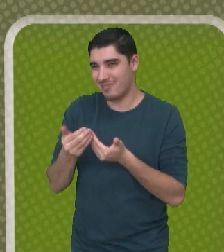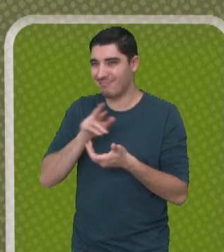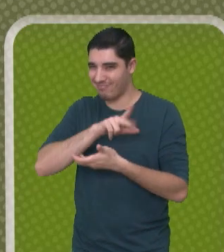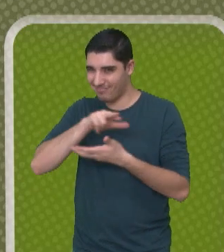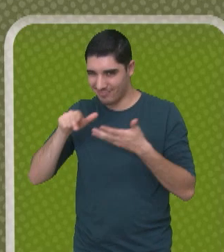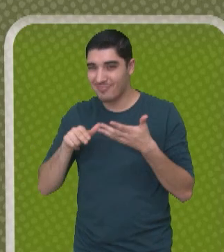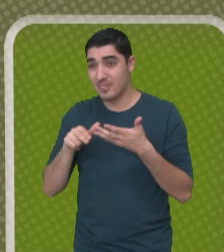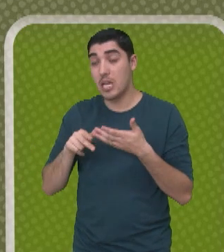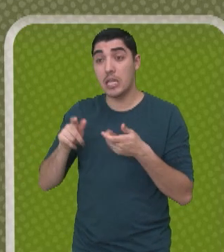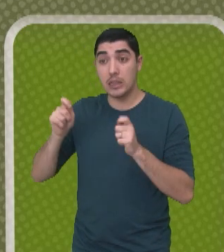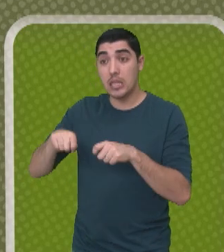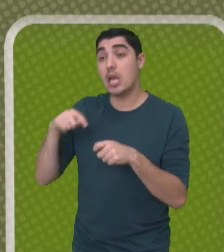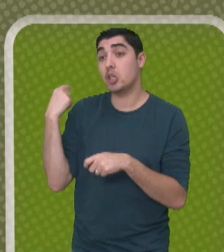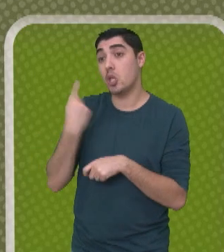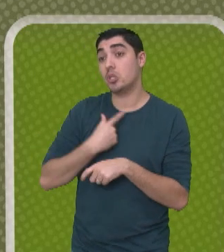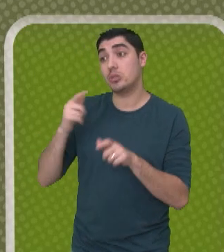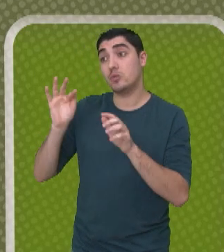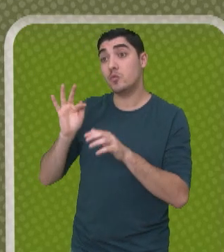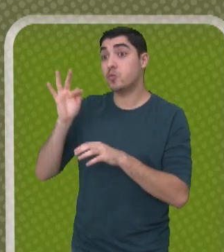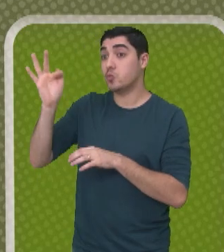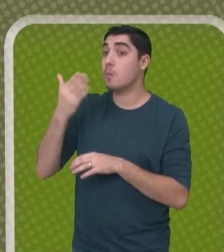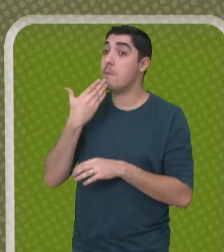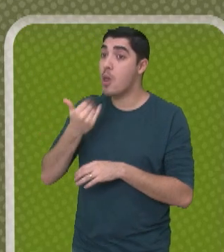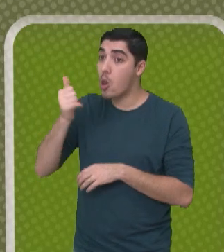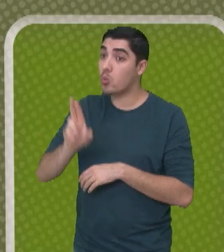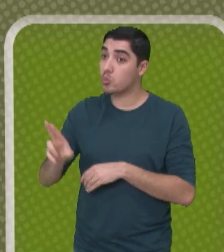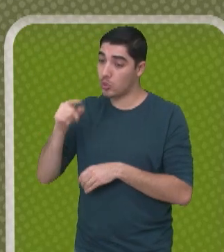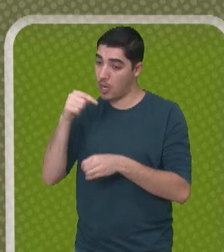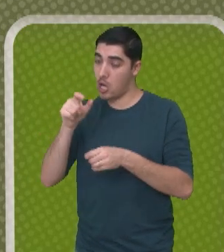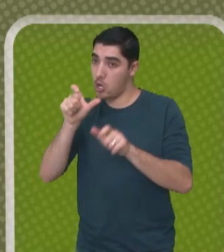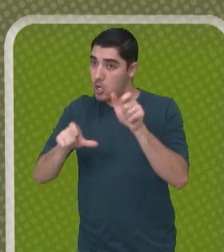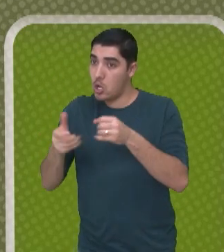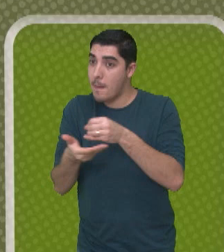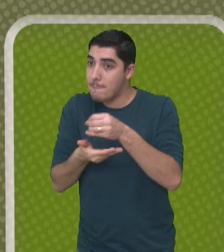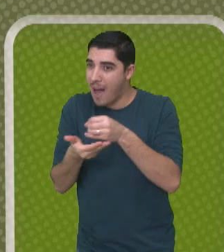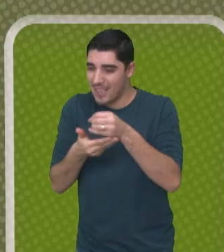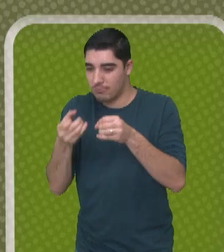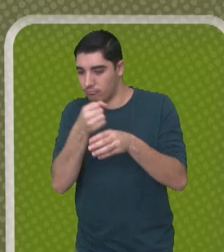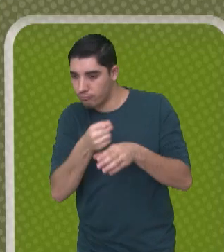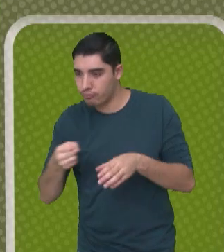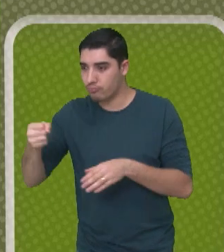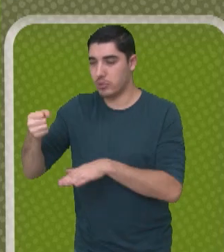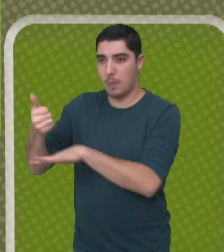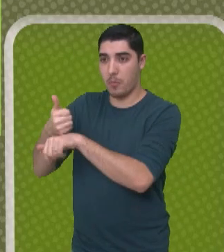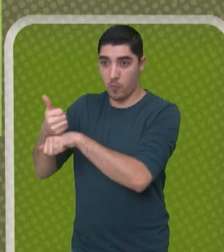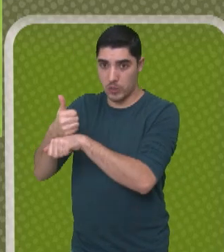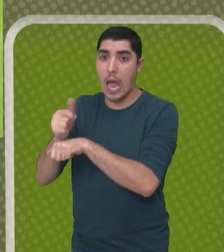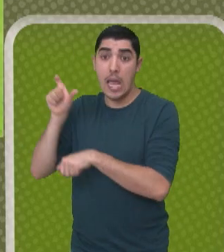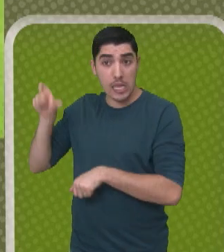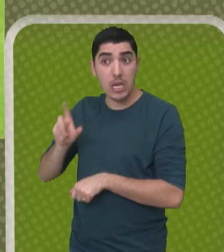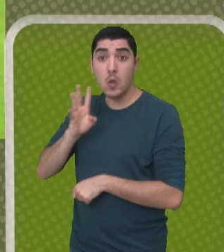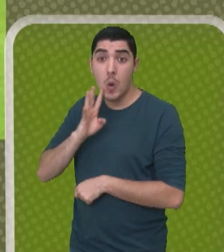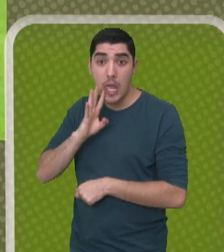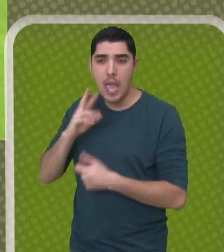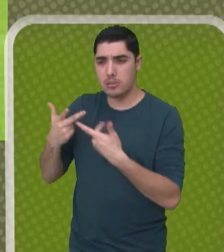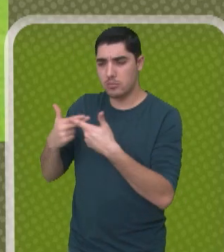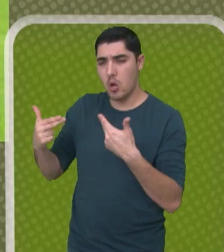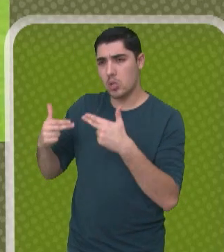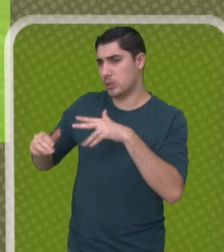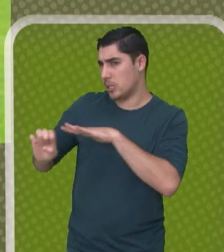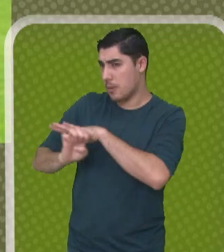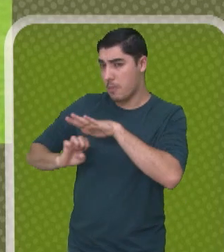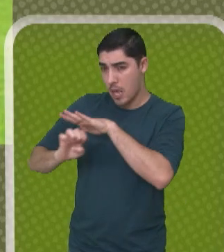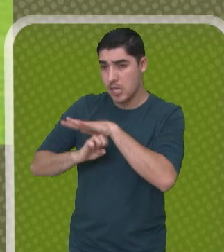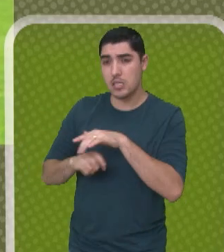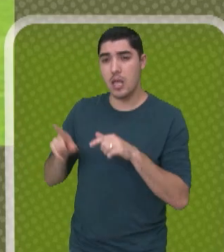que a gente pode utilizar no futuro, que entenda um processo também empresarial, né, um novo